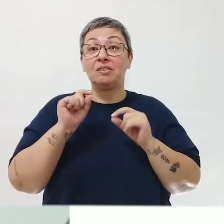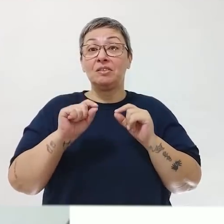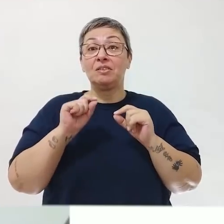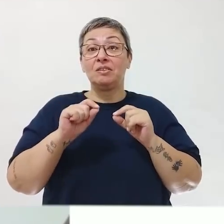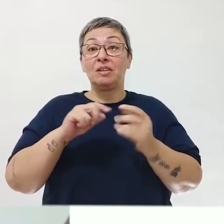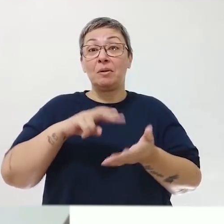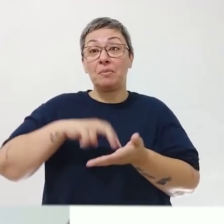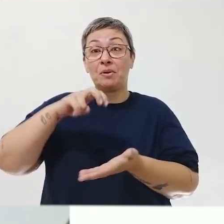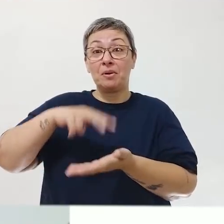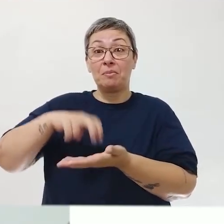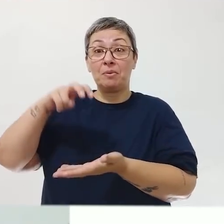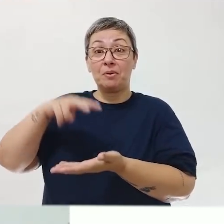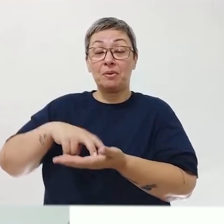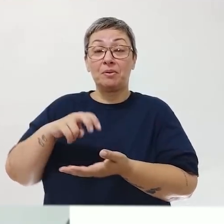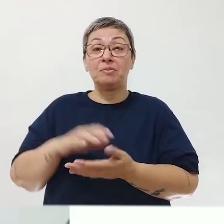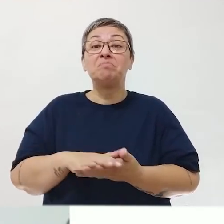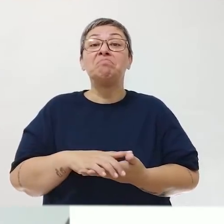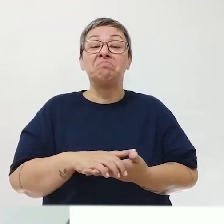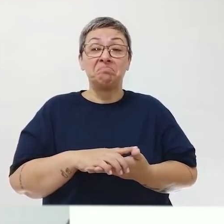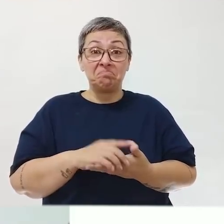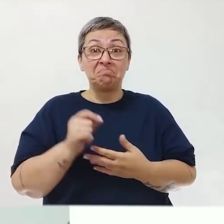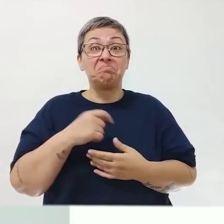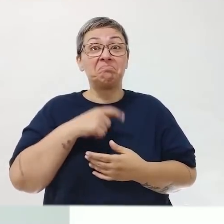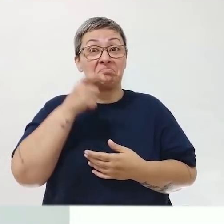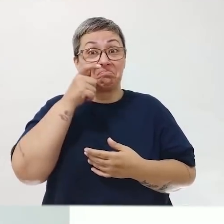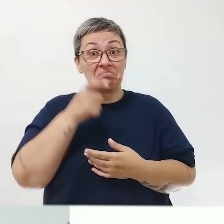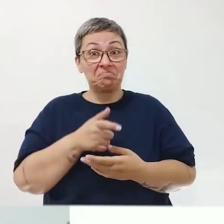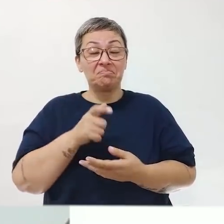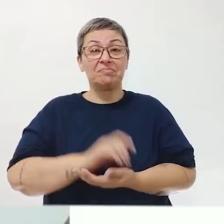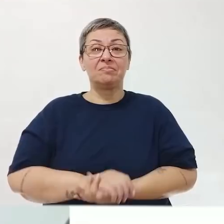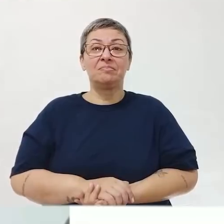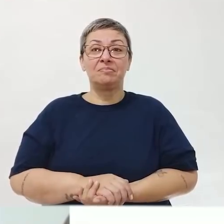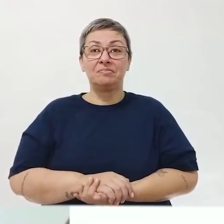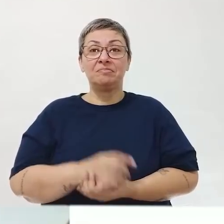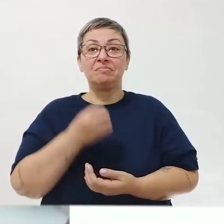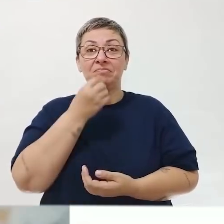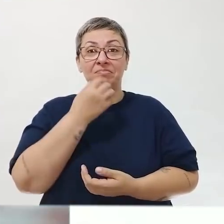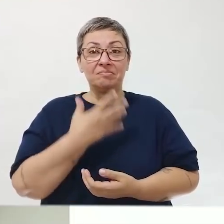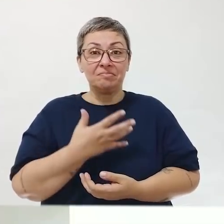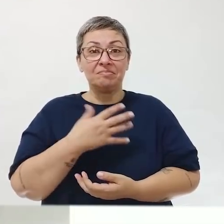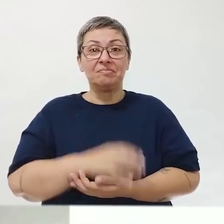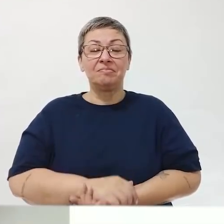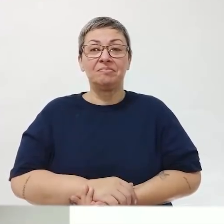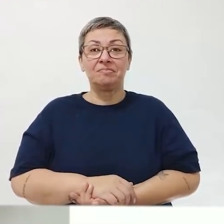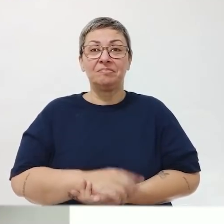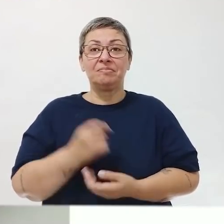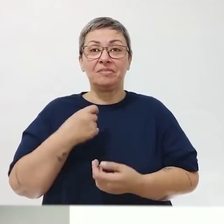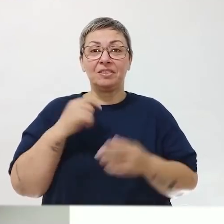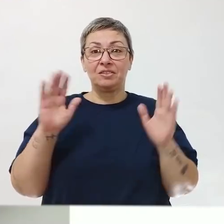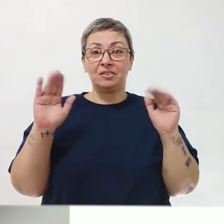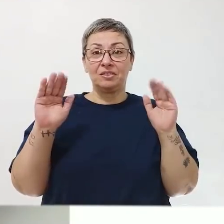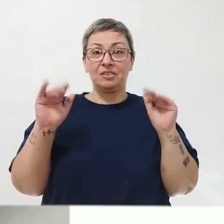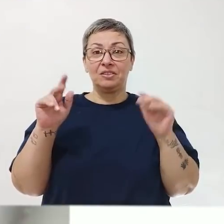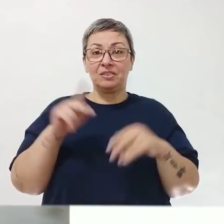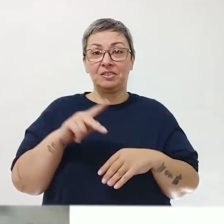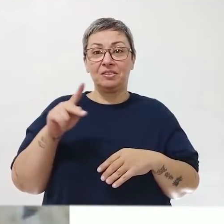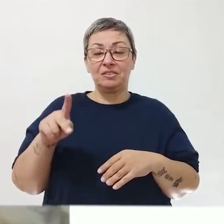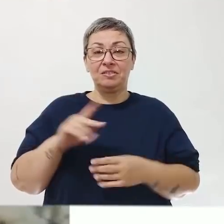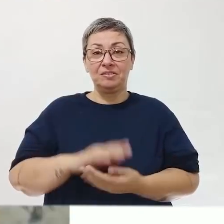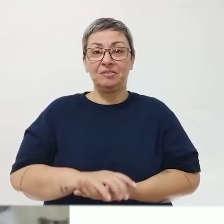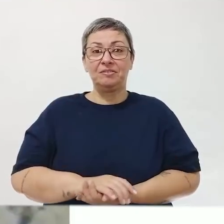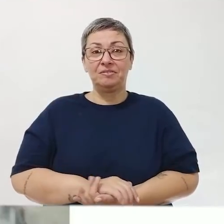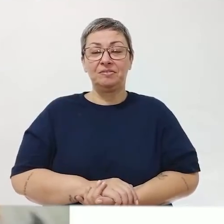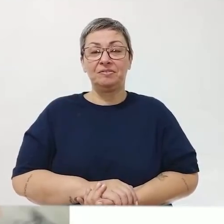brinquei de pula-pula. que interessante. Muito bem. Dá tchau então pro seu Tchau.